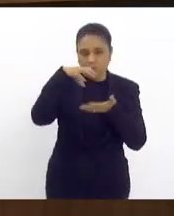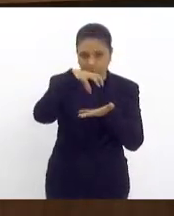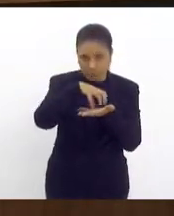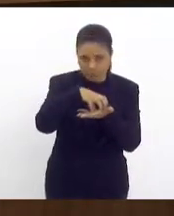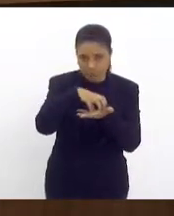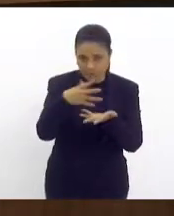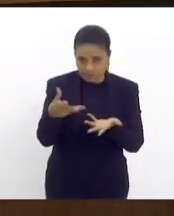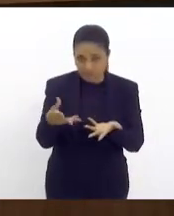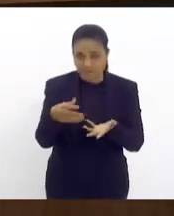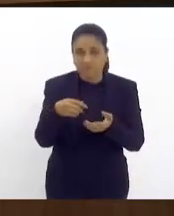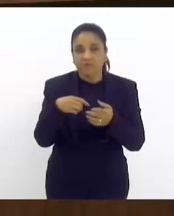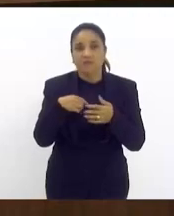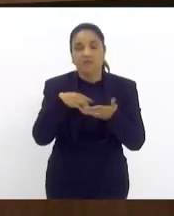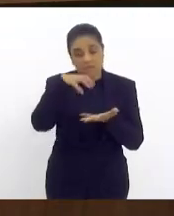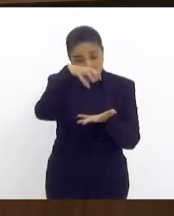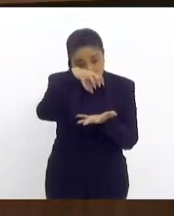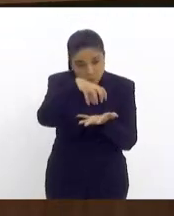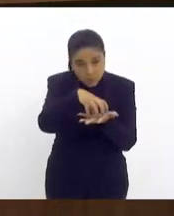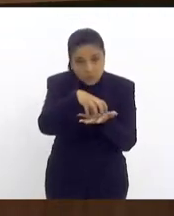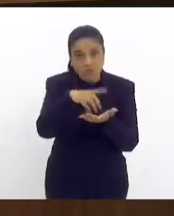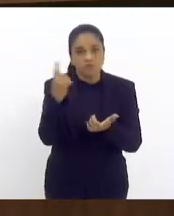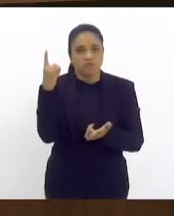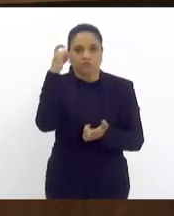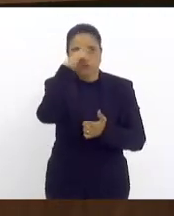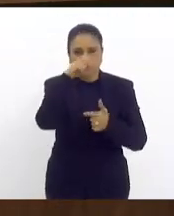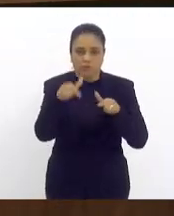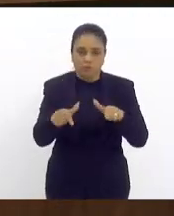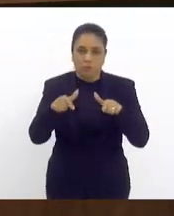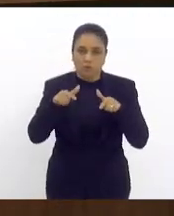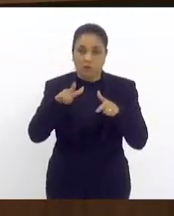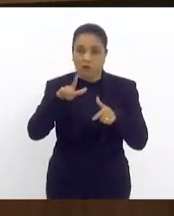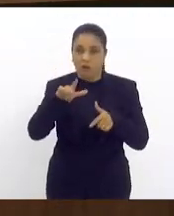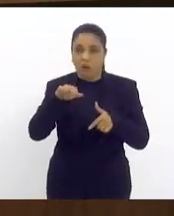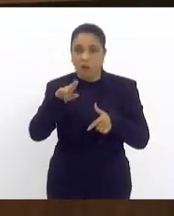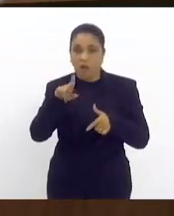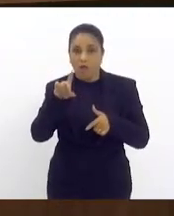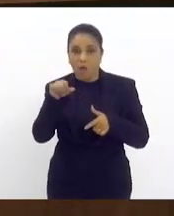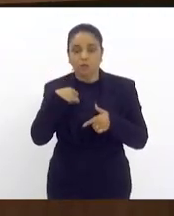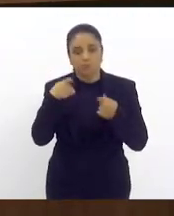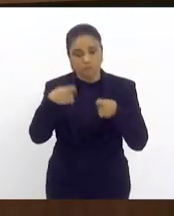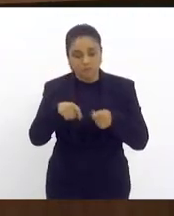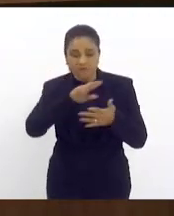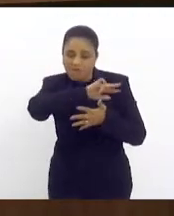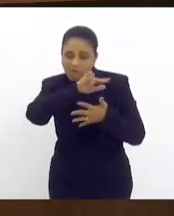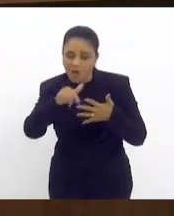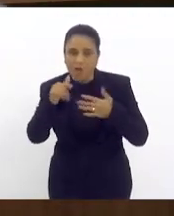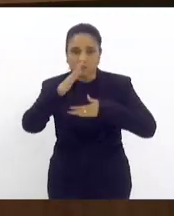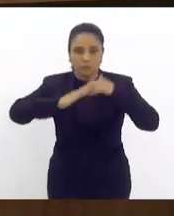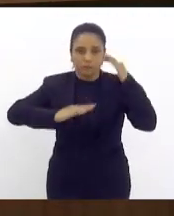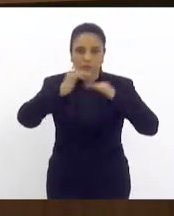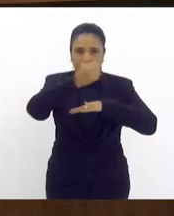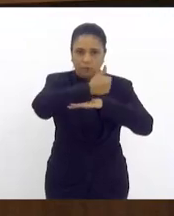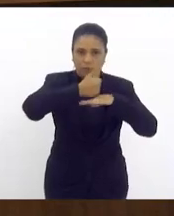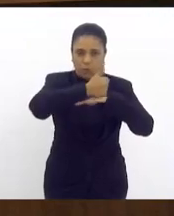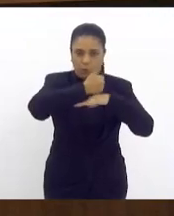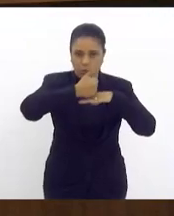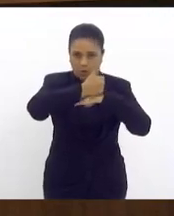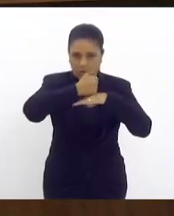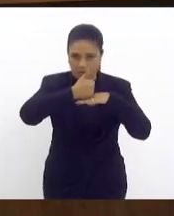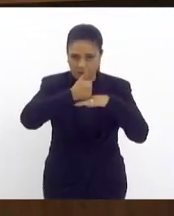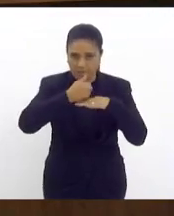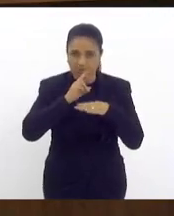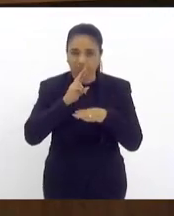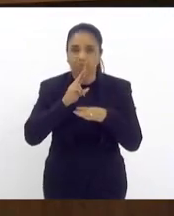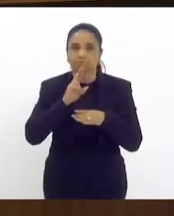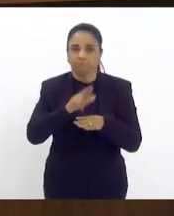já nos tempos Urbano é difícil ter esse laudo porque precisa de vários diagnósticos de vários médicos e